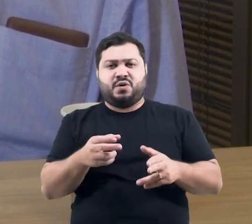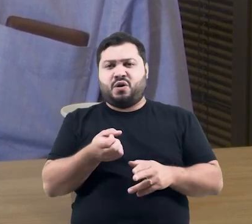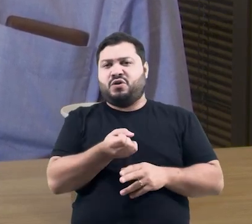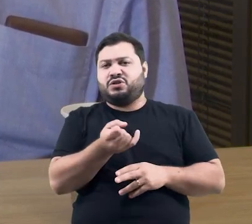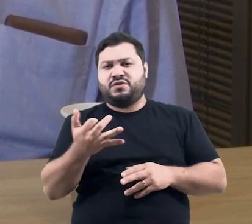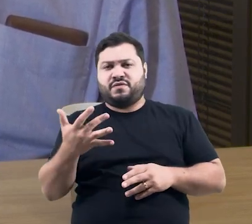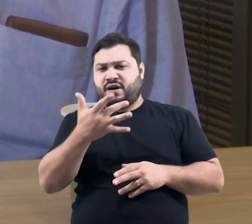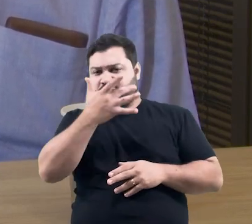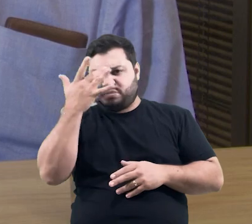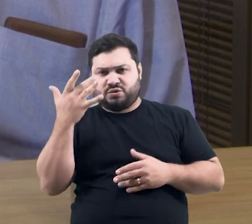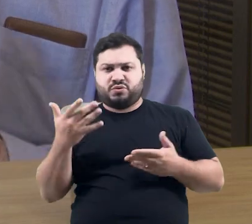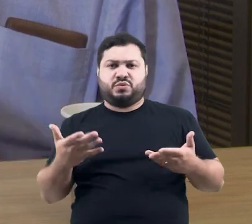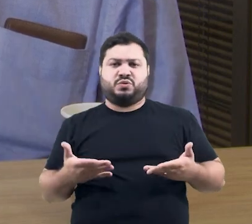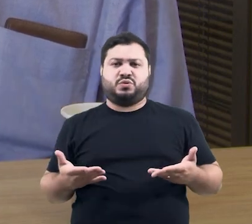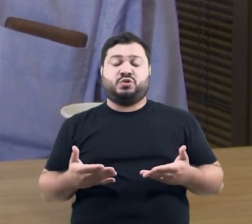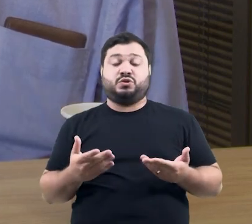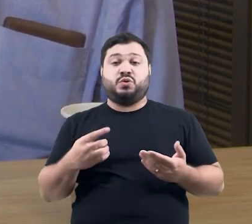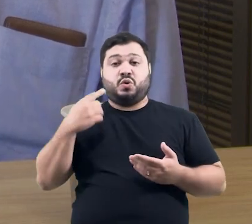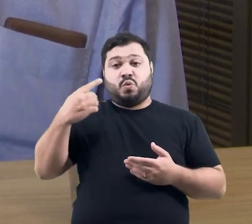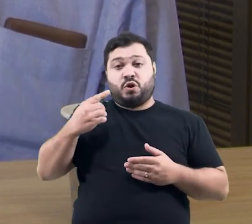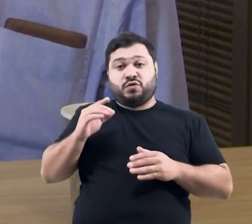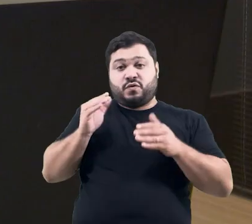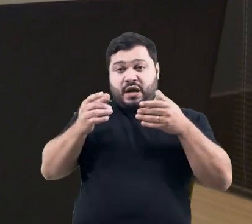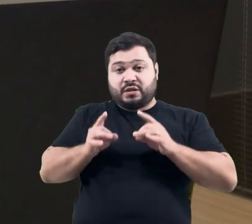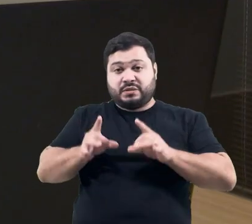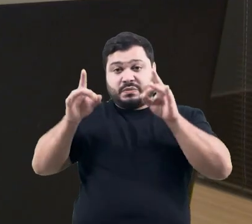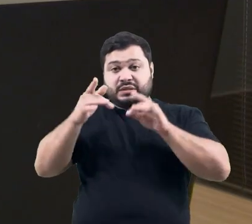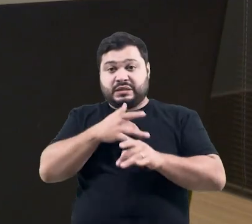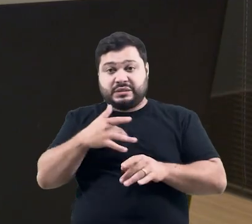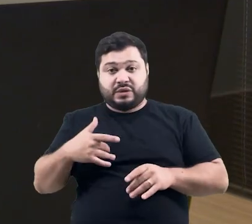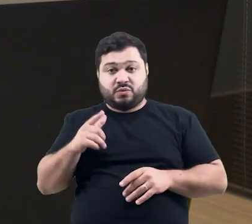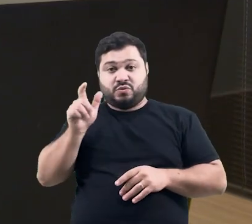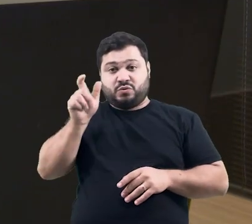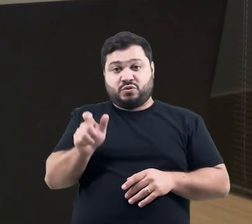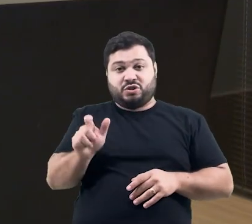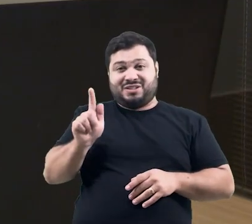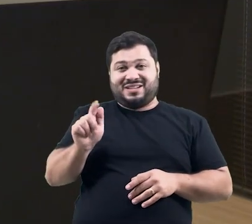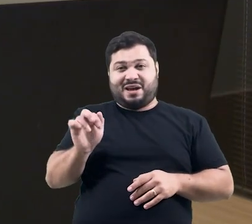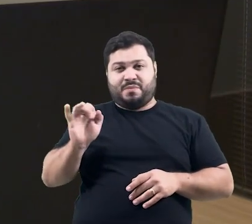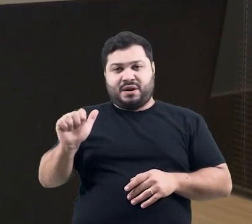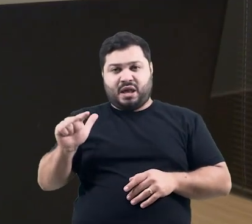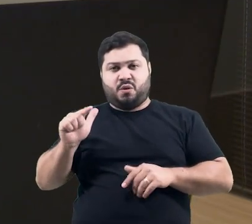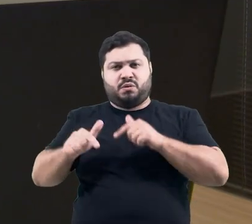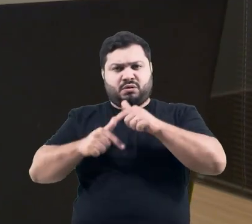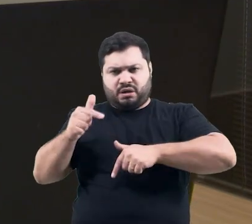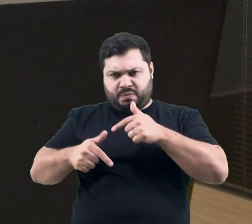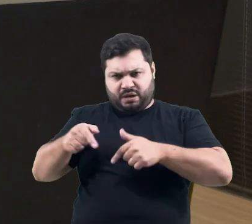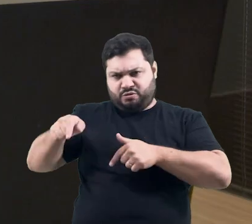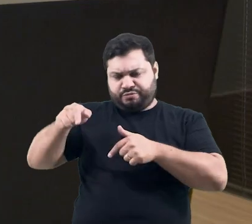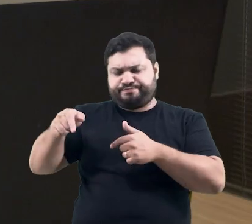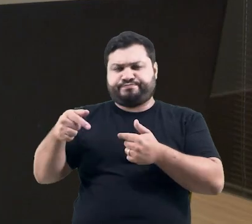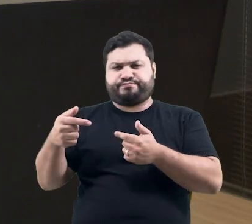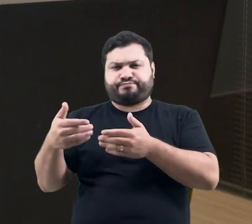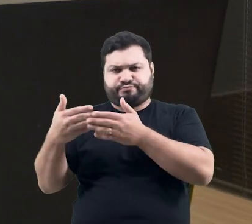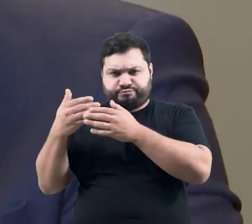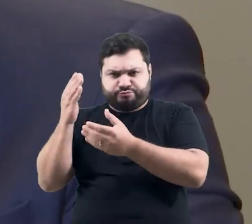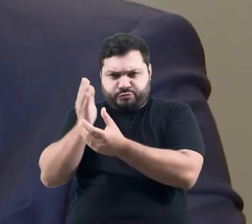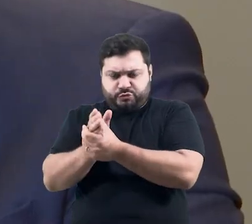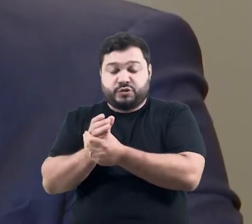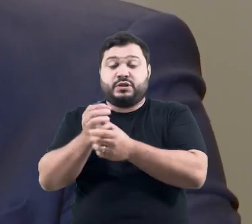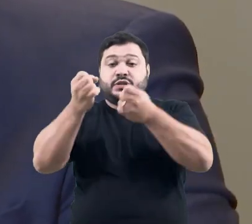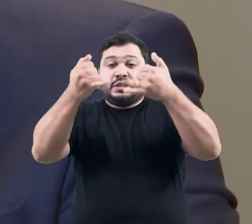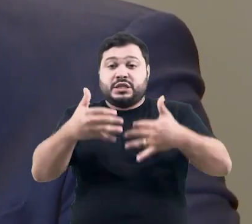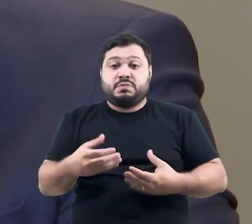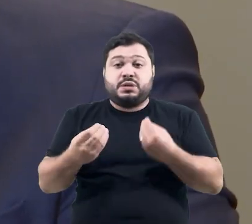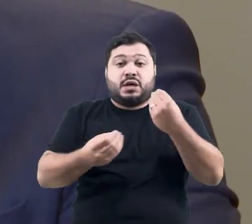daí, assim como de milhares de pessoas hoje em dia. O advogado especialista em saúde, Gabriel Gamboa, que trabalhou no caso,